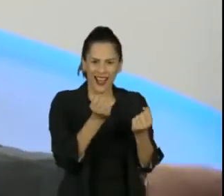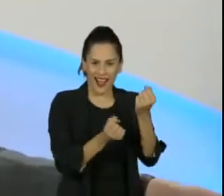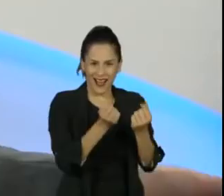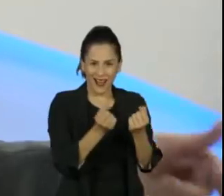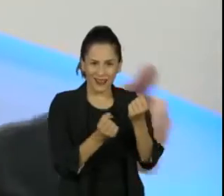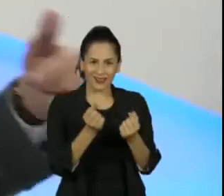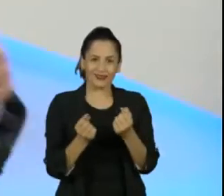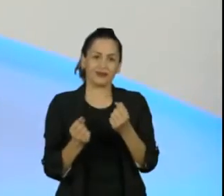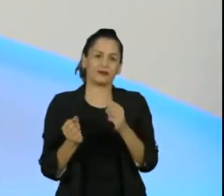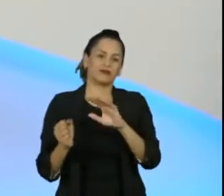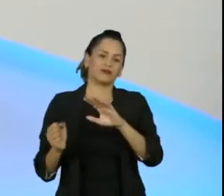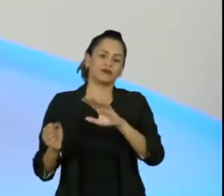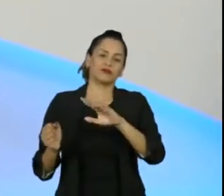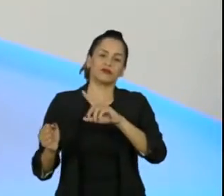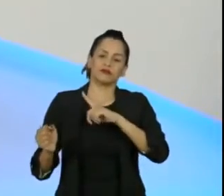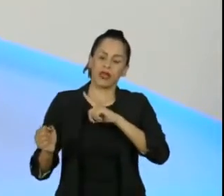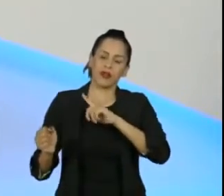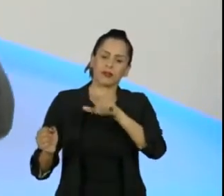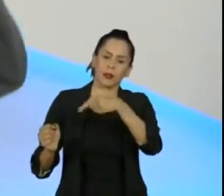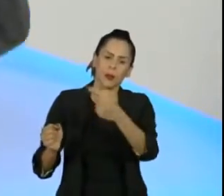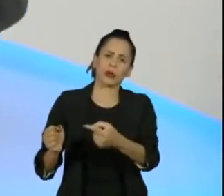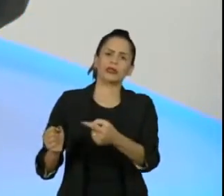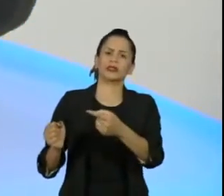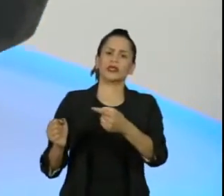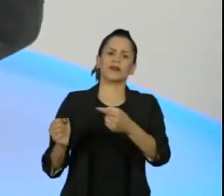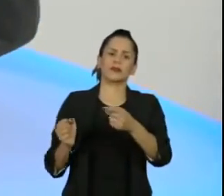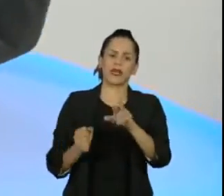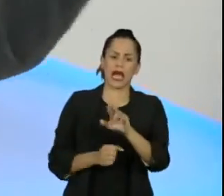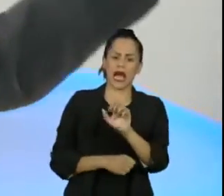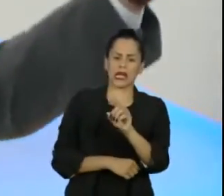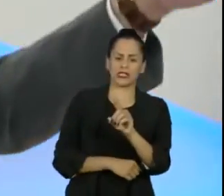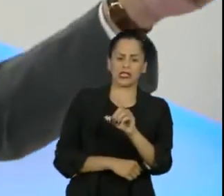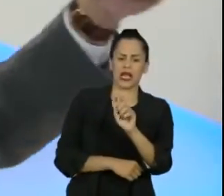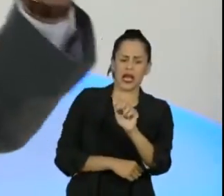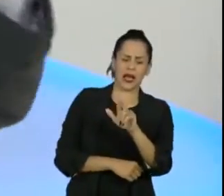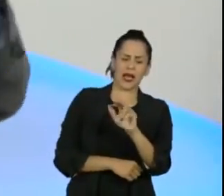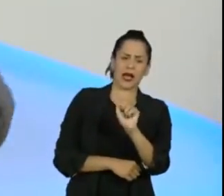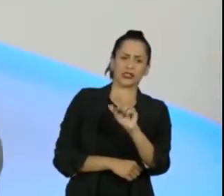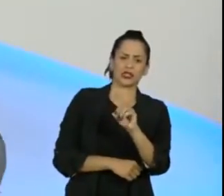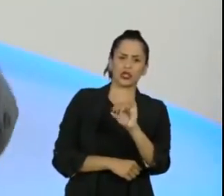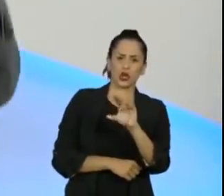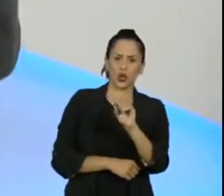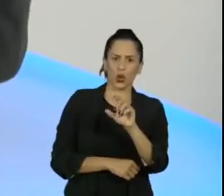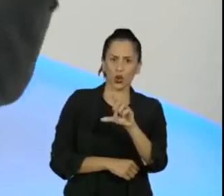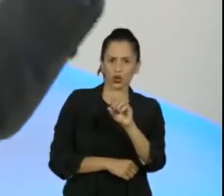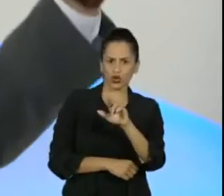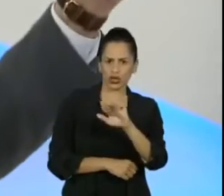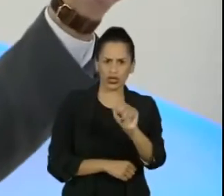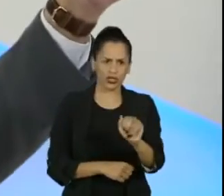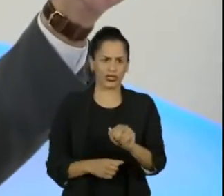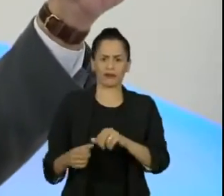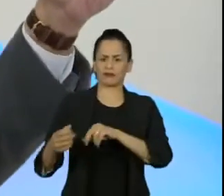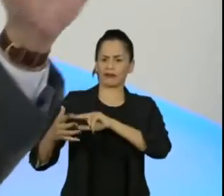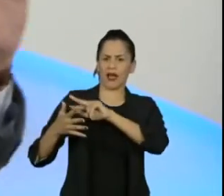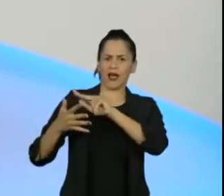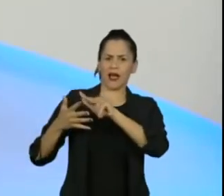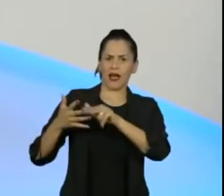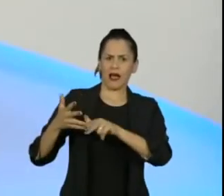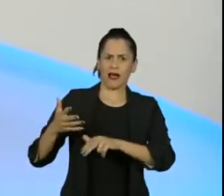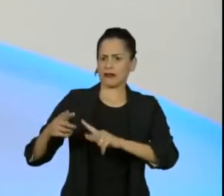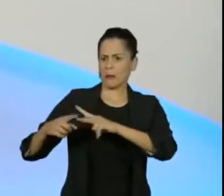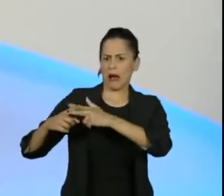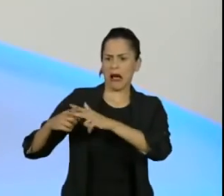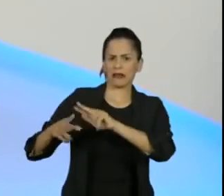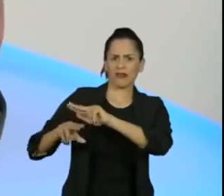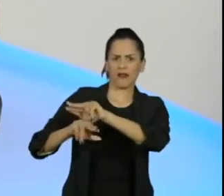a radiologia, depois tomografia, hoje tem coisa de outro mundo aí, em vez de baratear, encareceu. Então, a